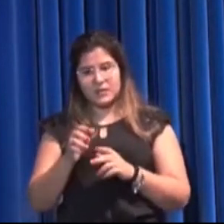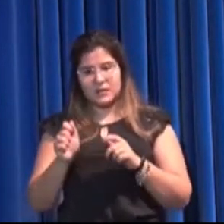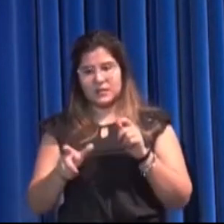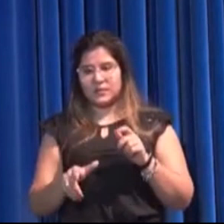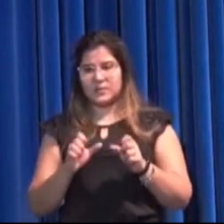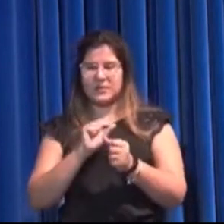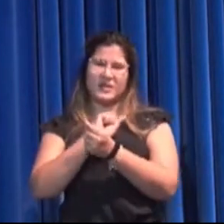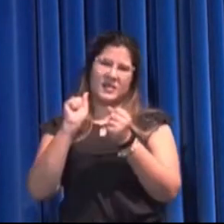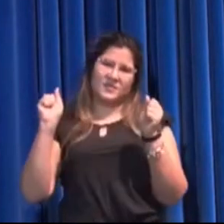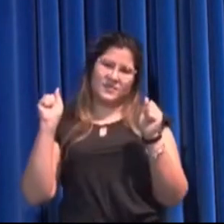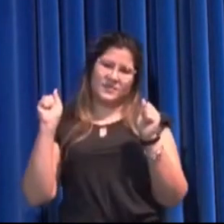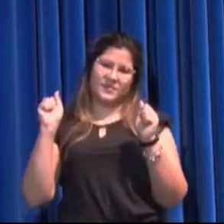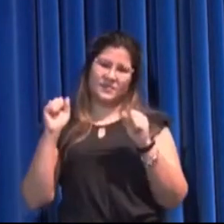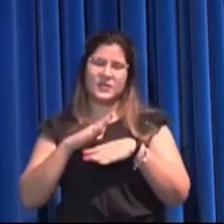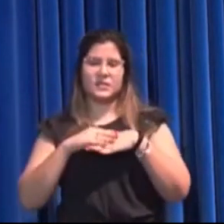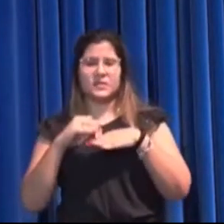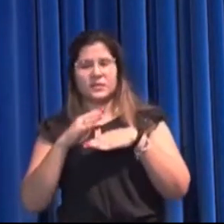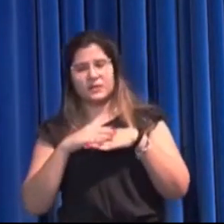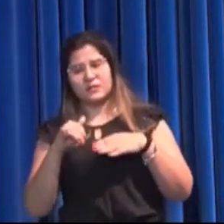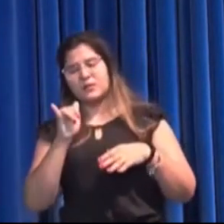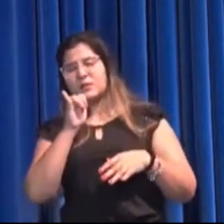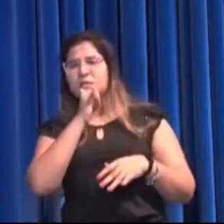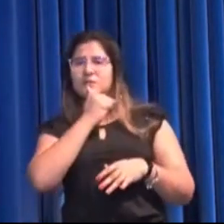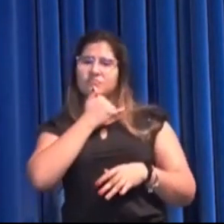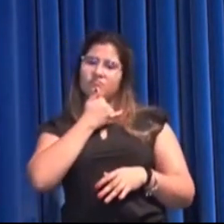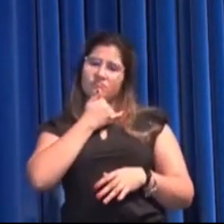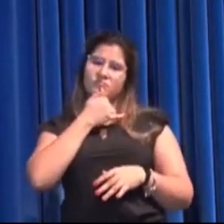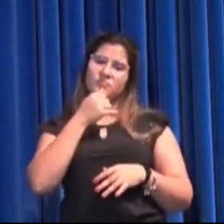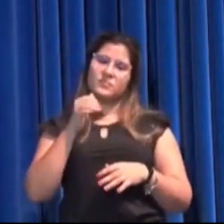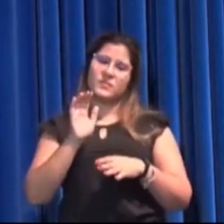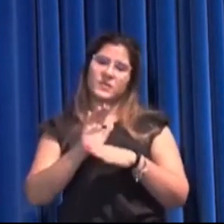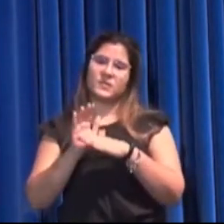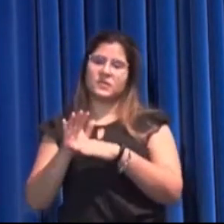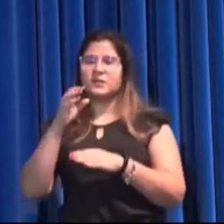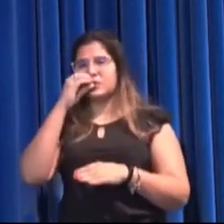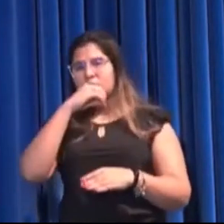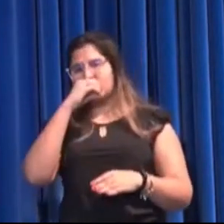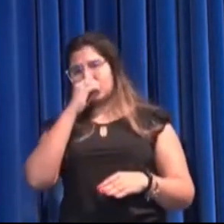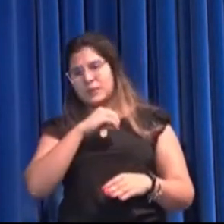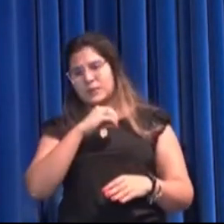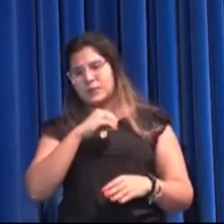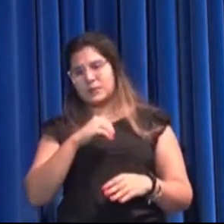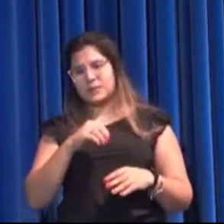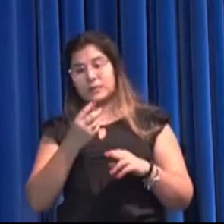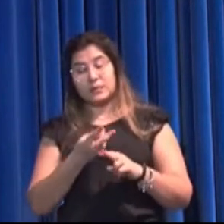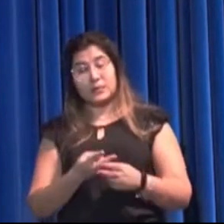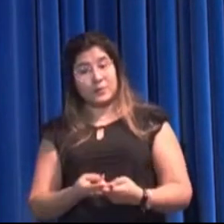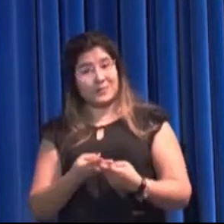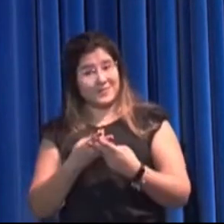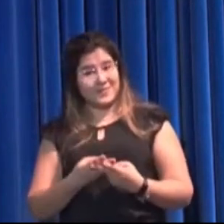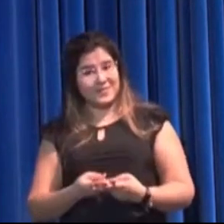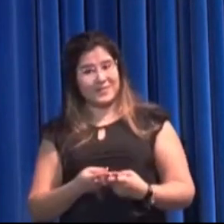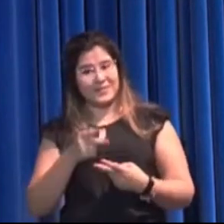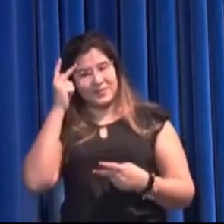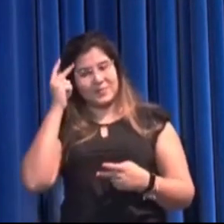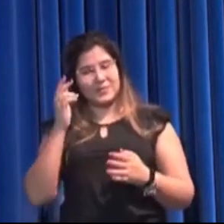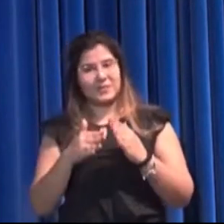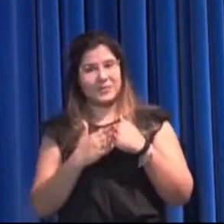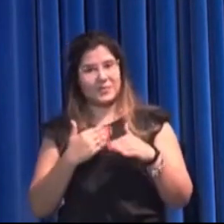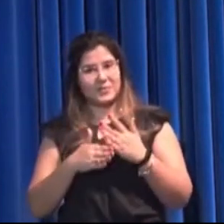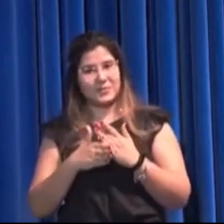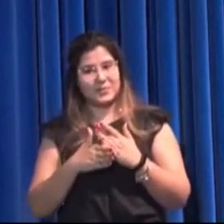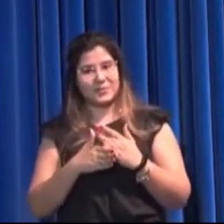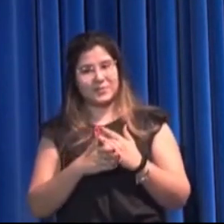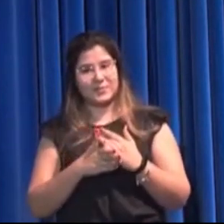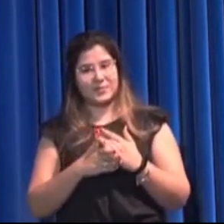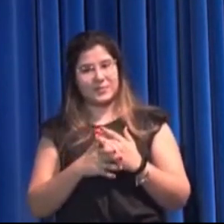os desanimados, ampareis os fracos e sejais longânimos para com todos.